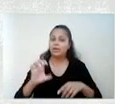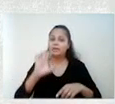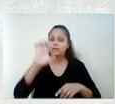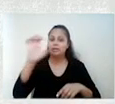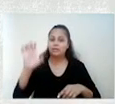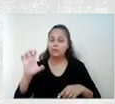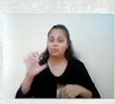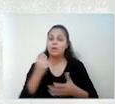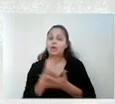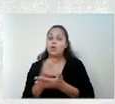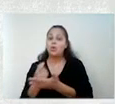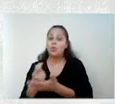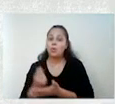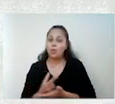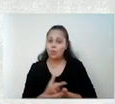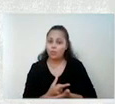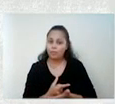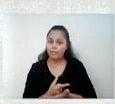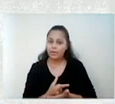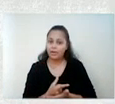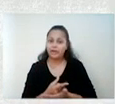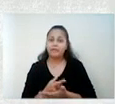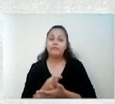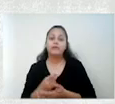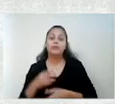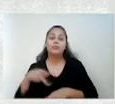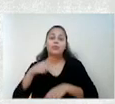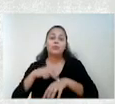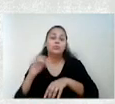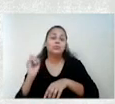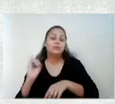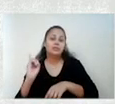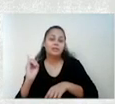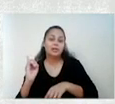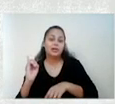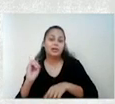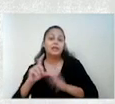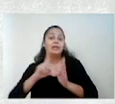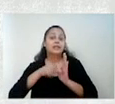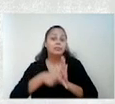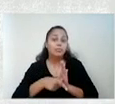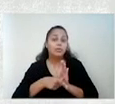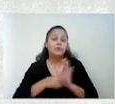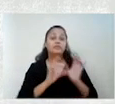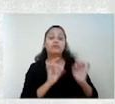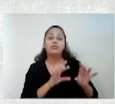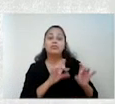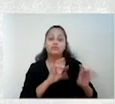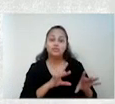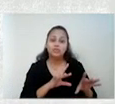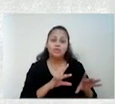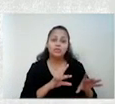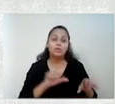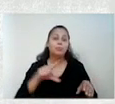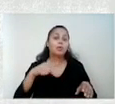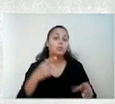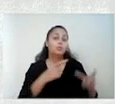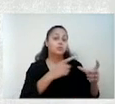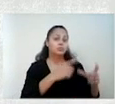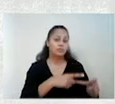compravam na região do Mediterrâneo dos italianos e revendiam para outras regiões da Europa